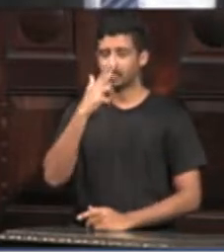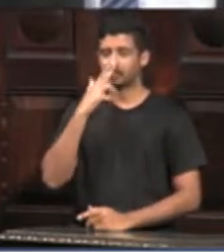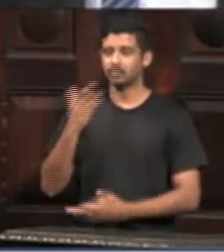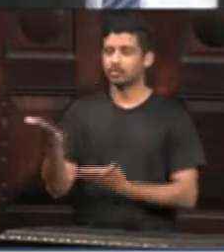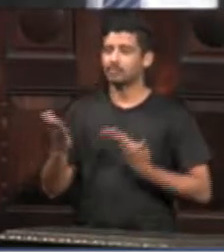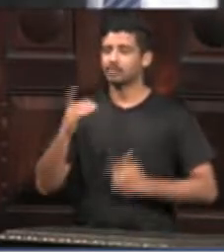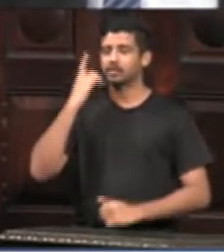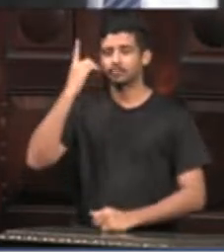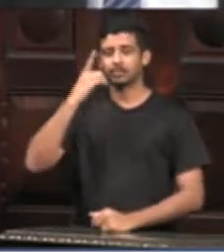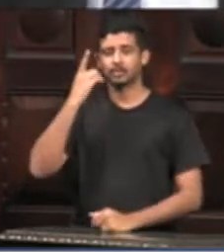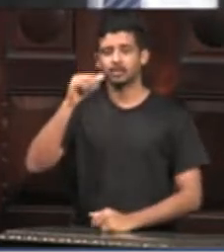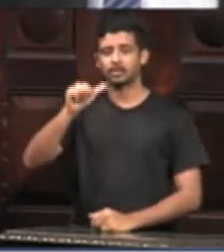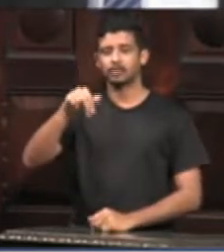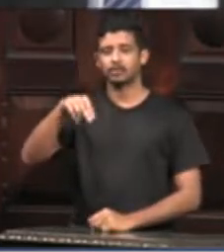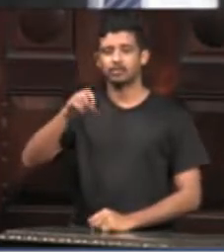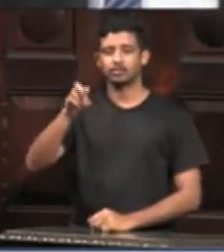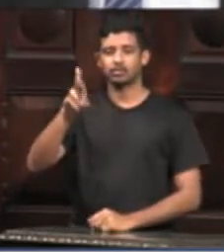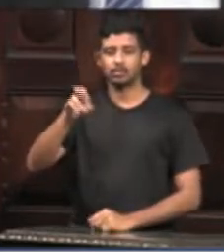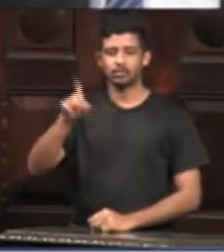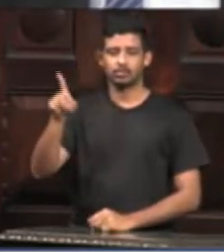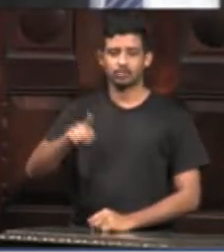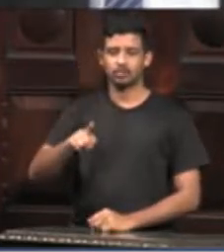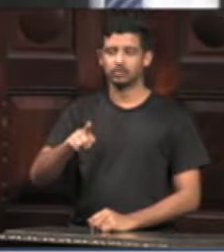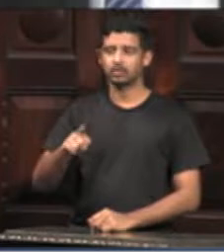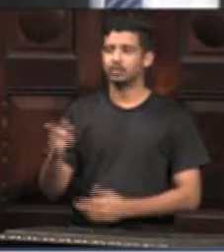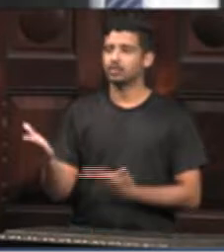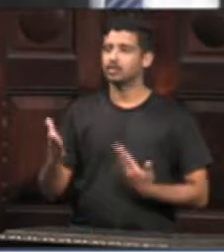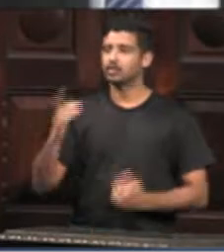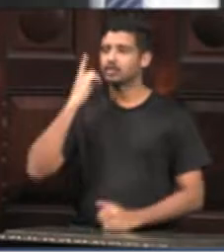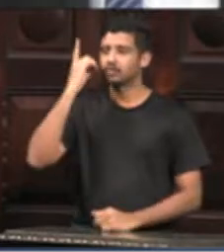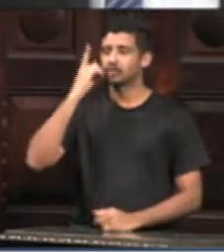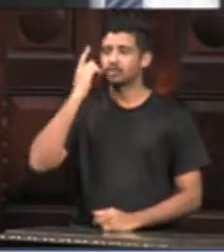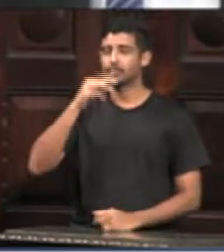Lazzaroni, deputado Chiquinho da Mangueira,